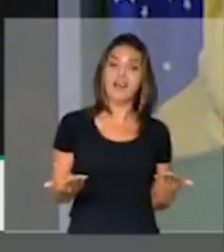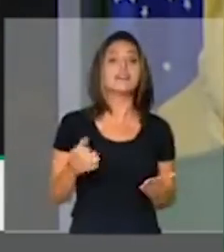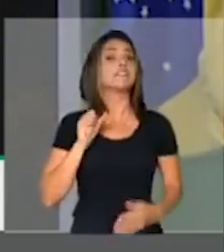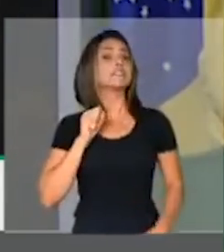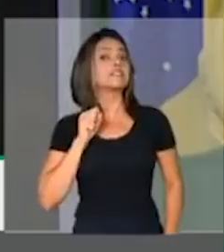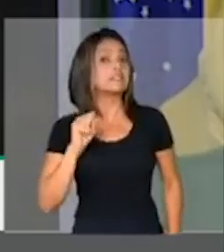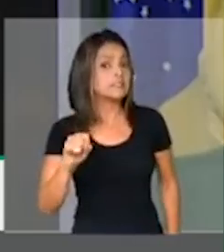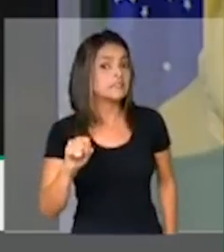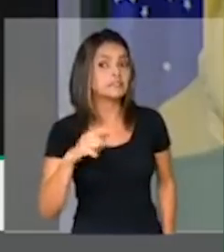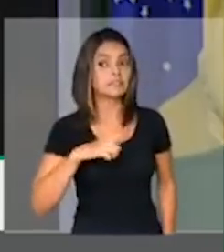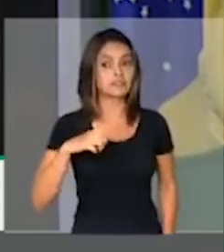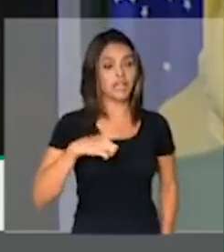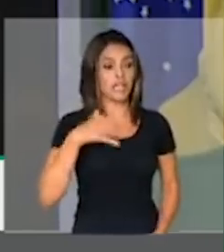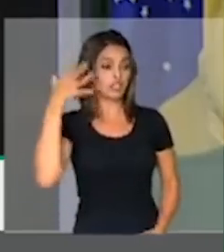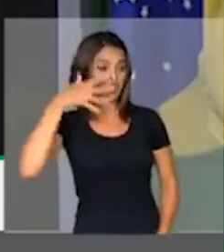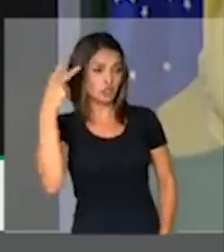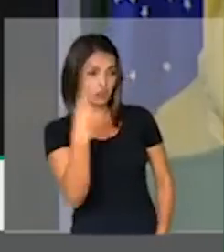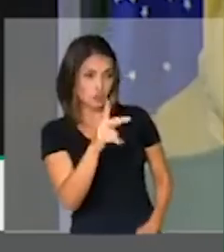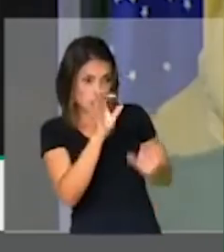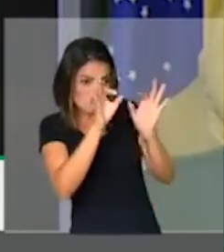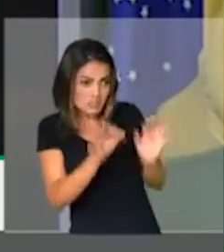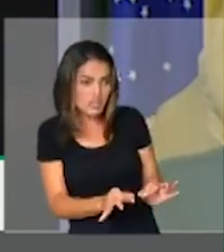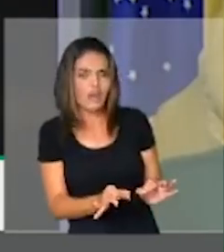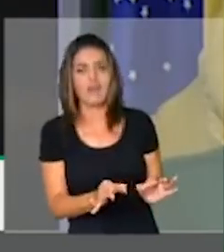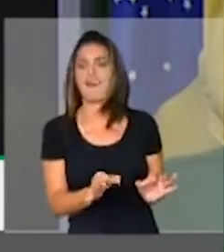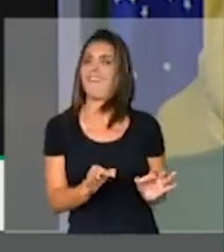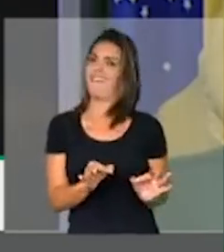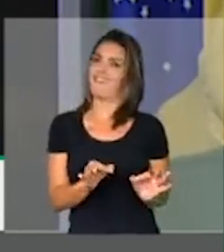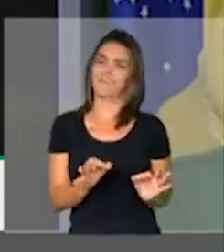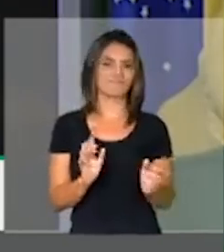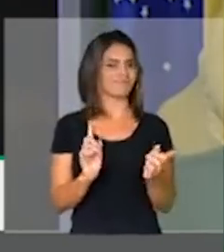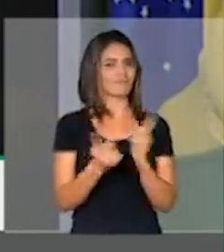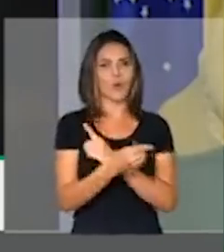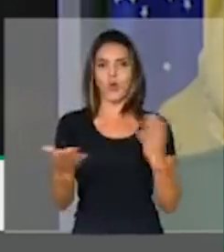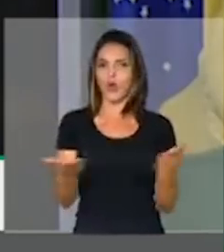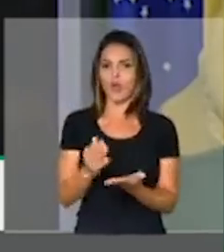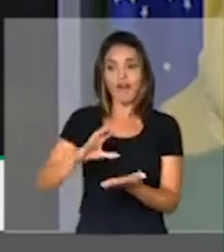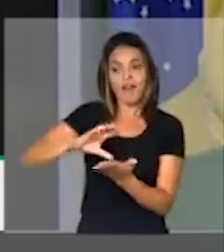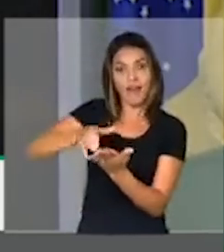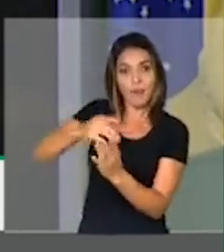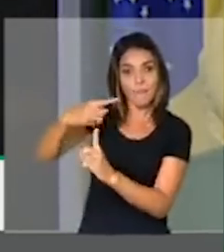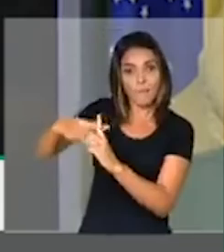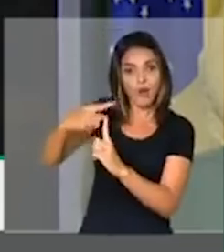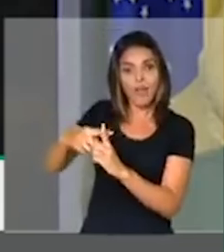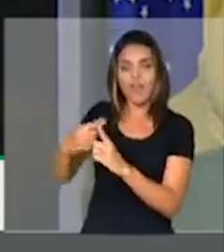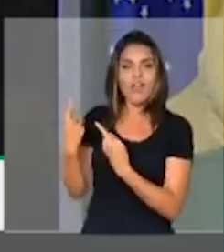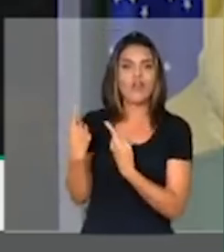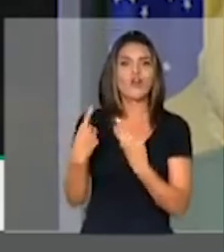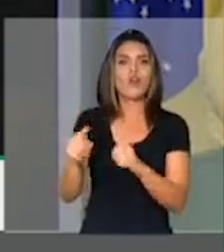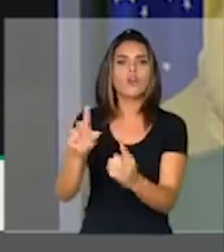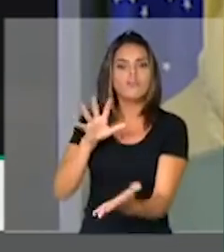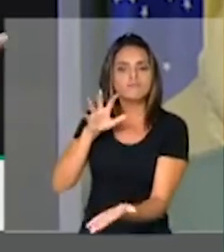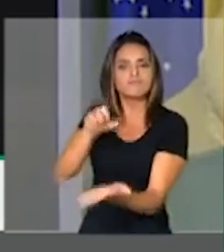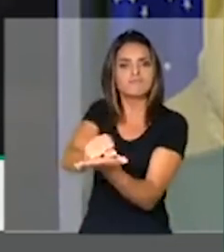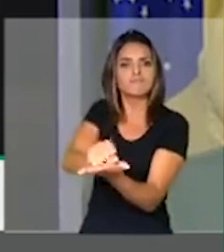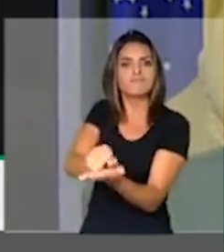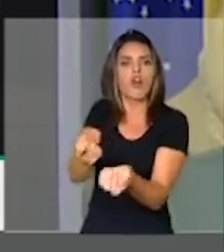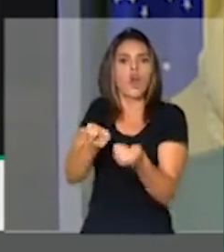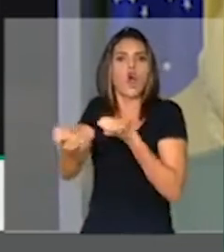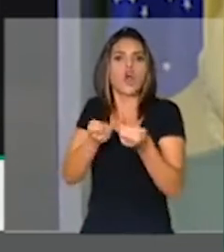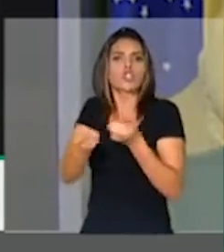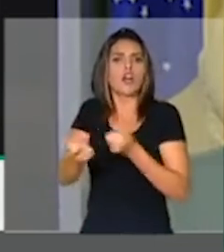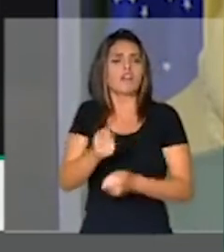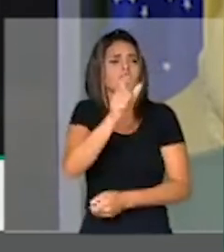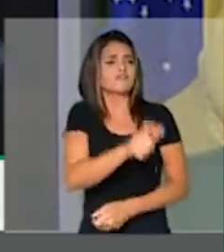Ainda que houvesse alguma coerência no discurso de vocês, fato é que o cadastro positivo é justamente contra o oligopólio que os deputados acabaram